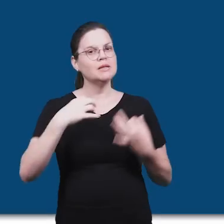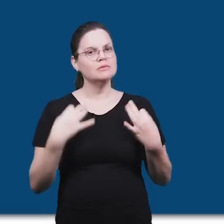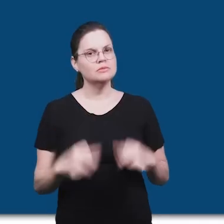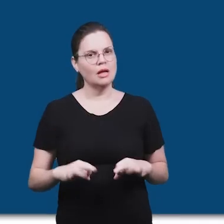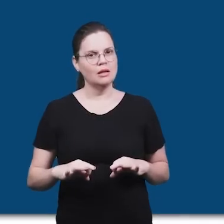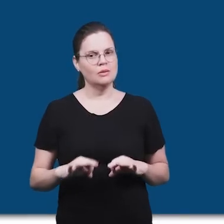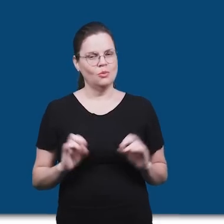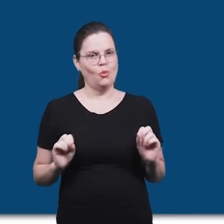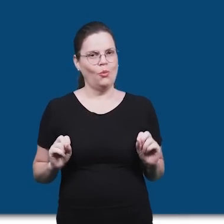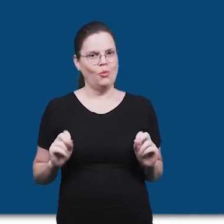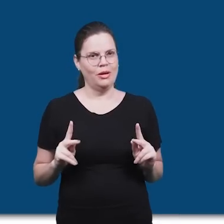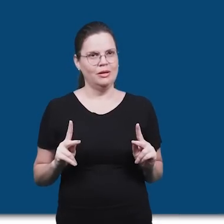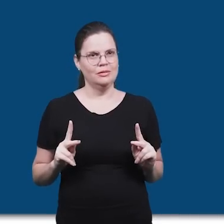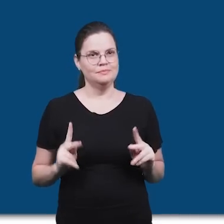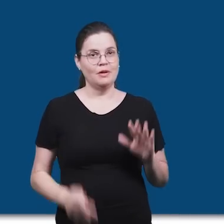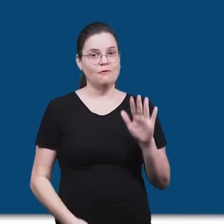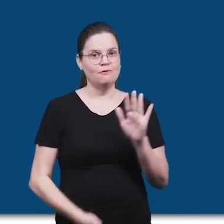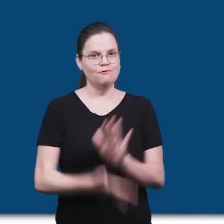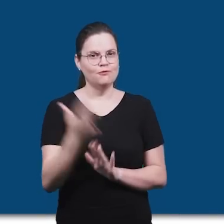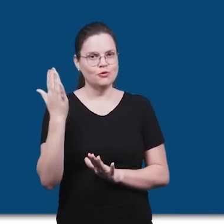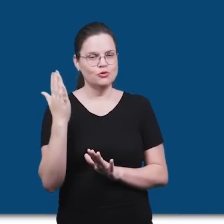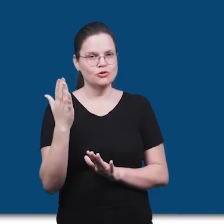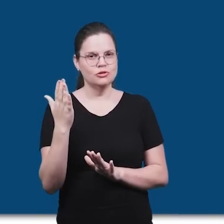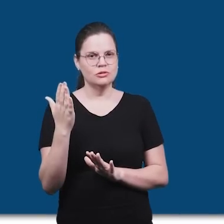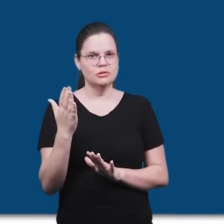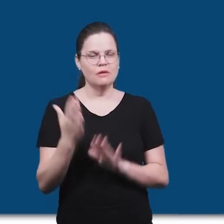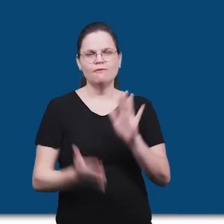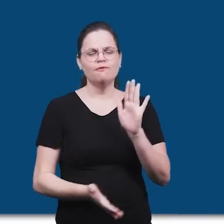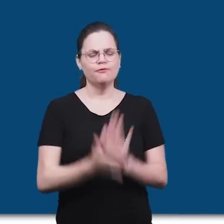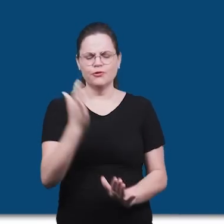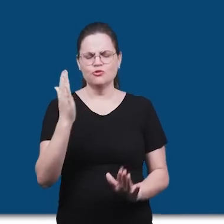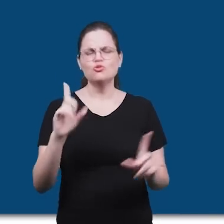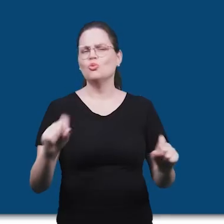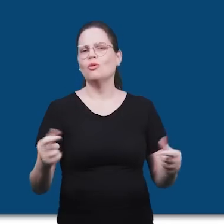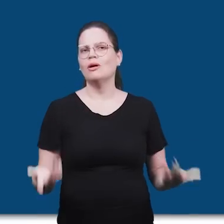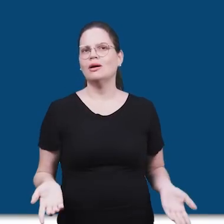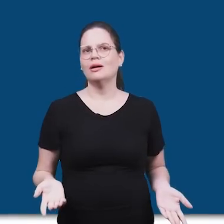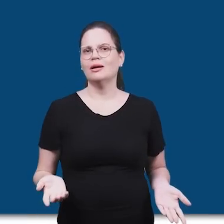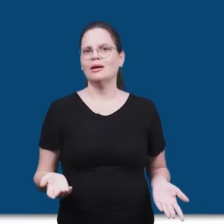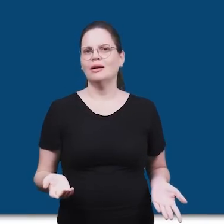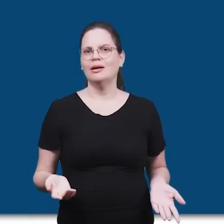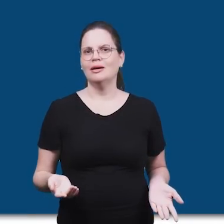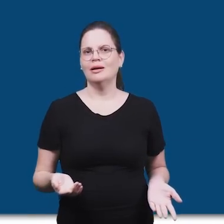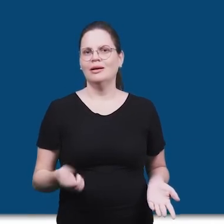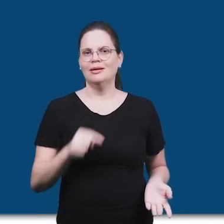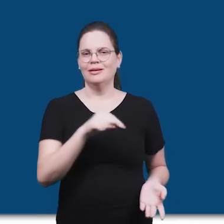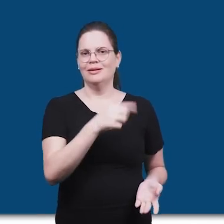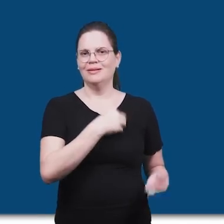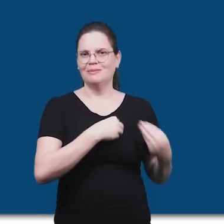tudo mesmo. Fugir. É para fugir de quê?